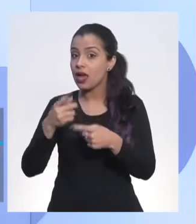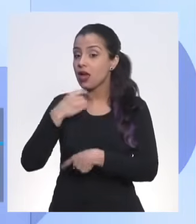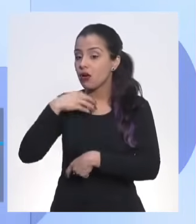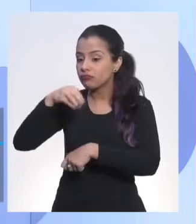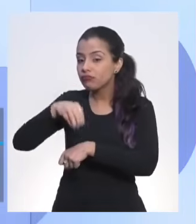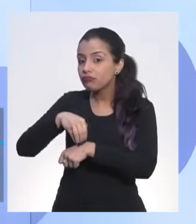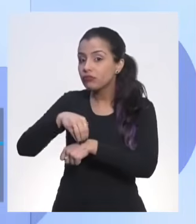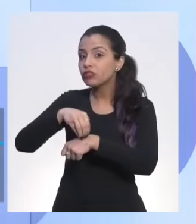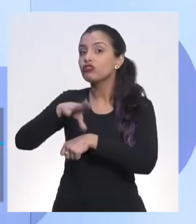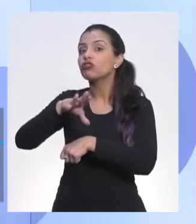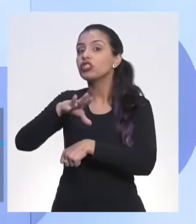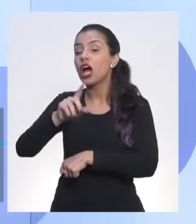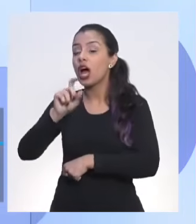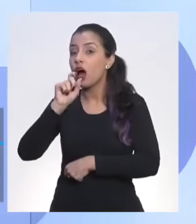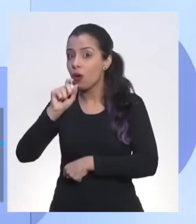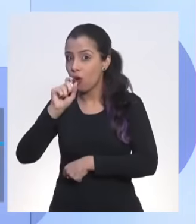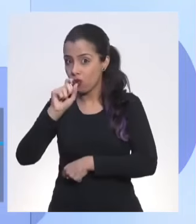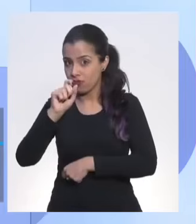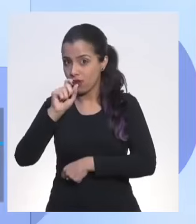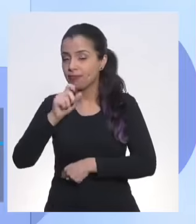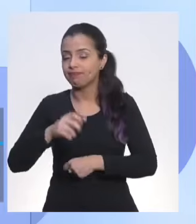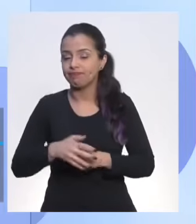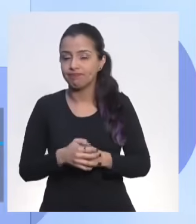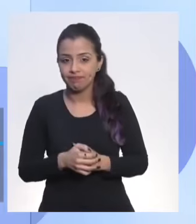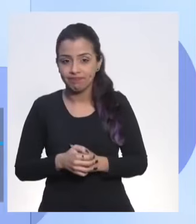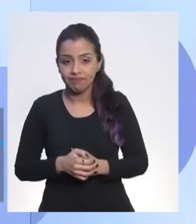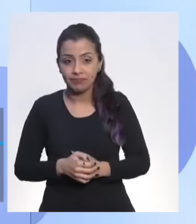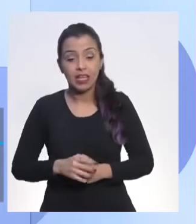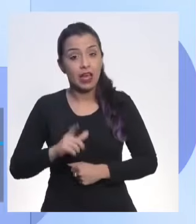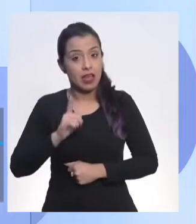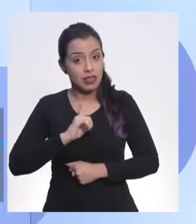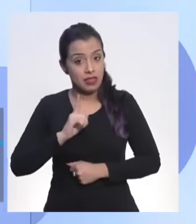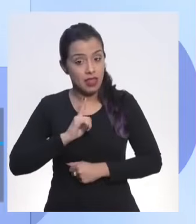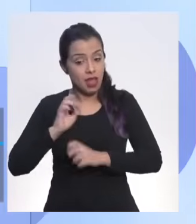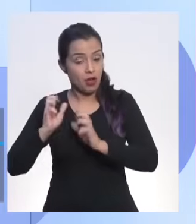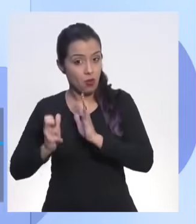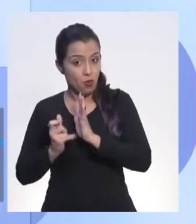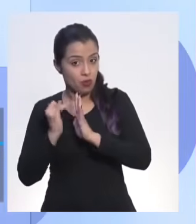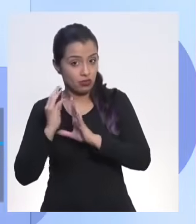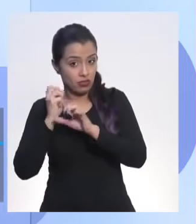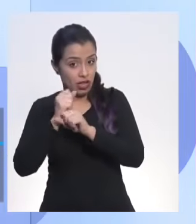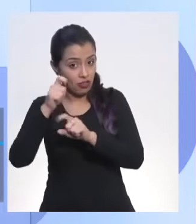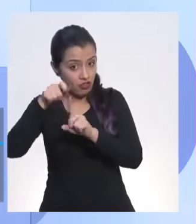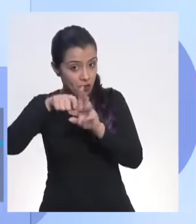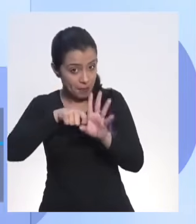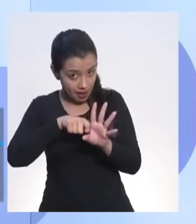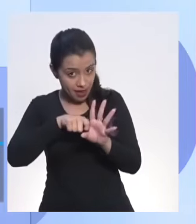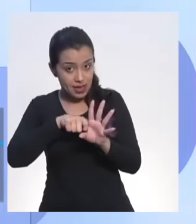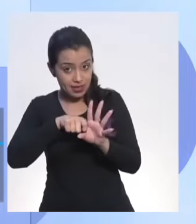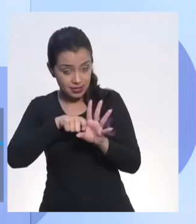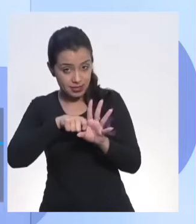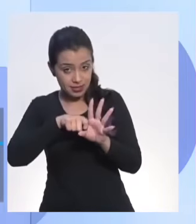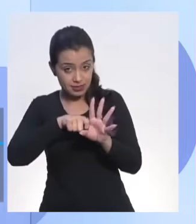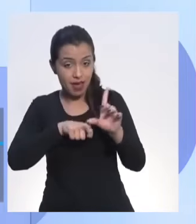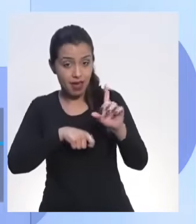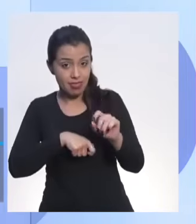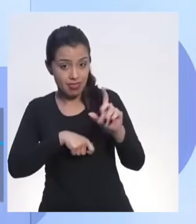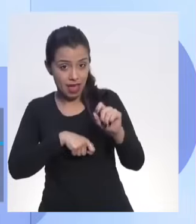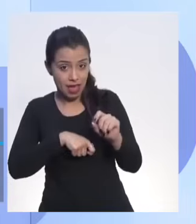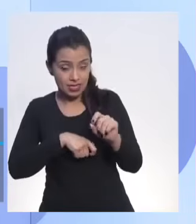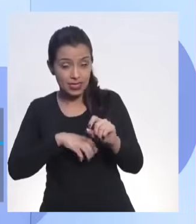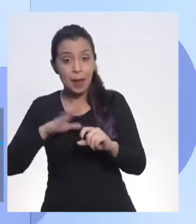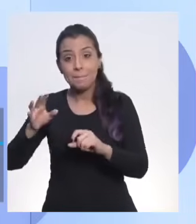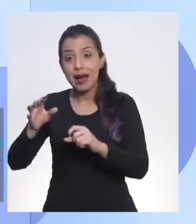dica um pouquinho antes de ir para a interação. Tem mês lá que eu não ia pagar os R$90 inteiro. Isso mesmo. Então, eu não